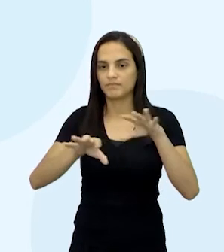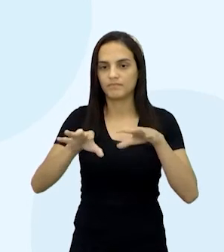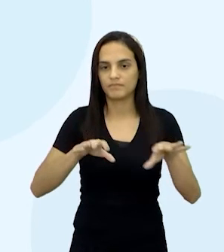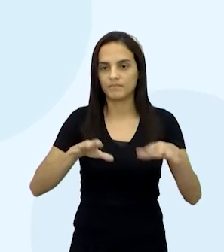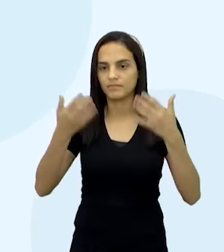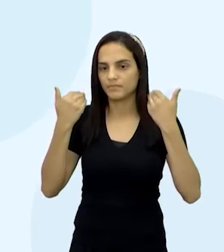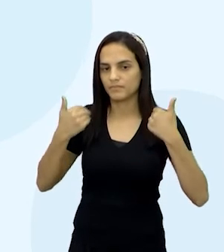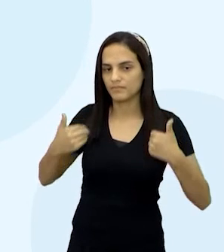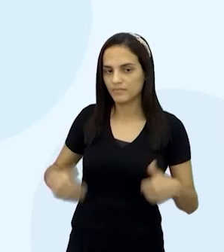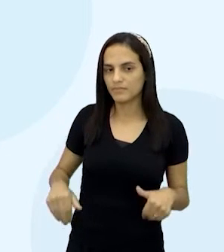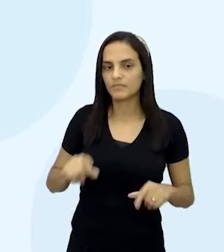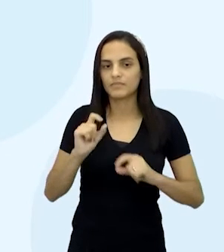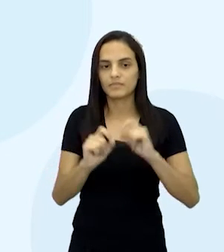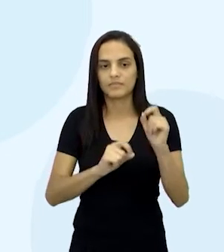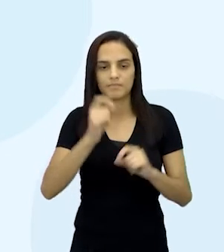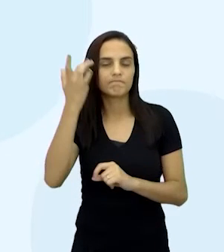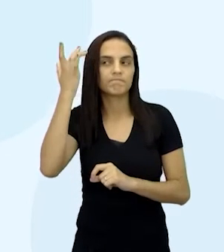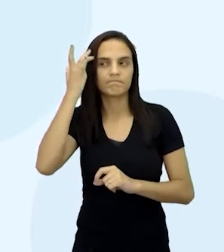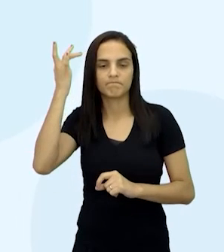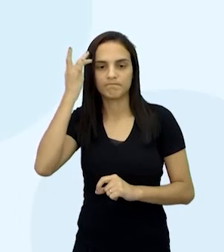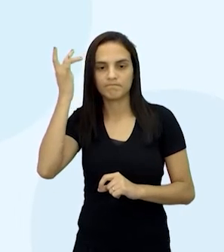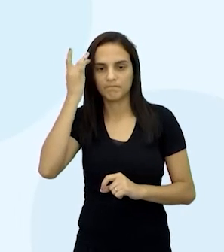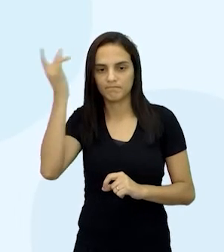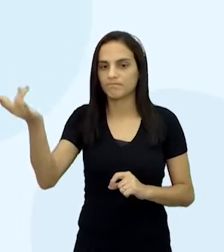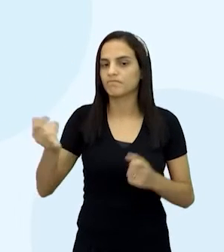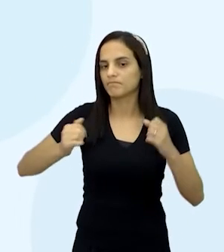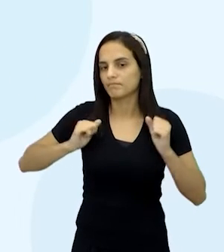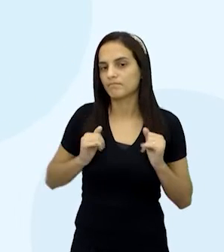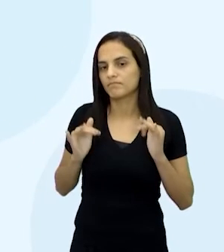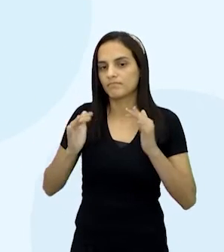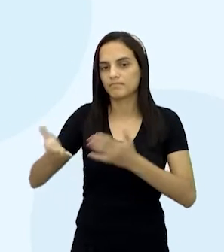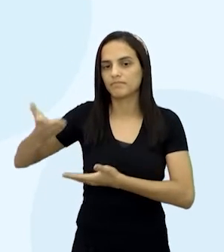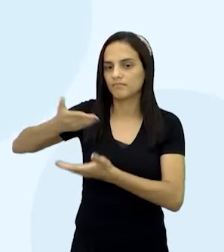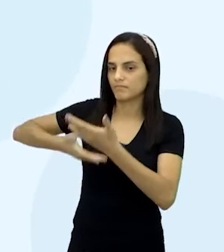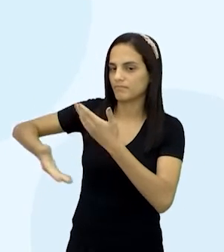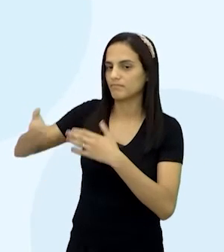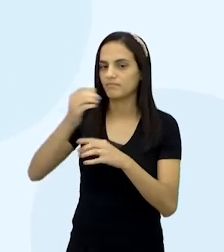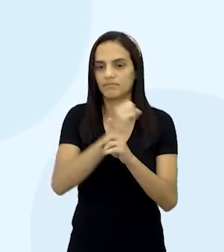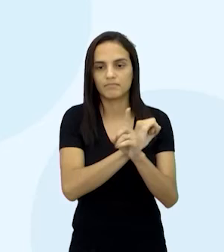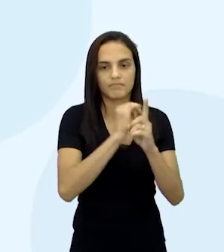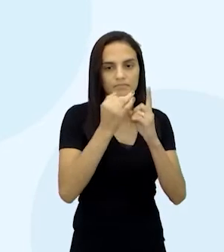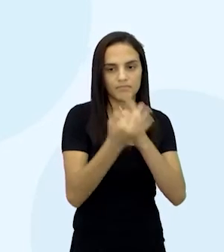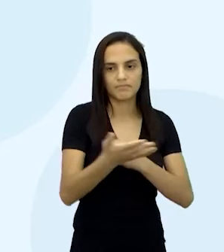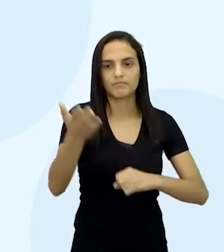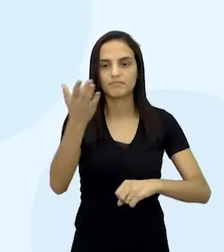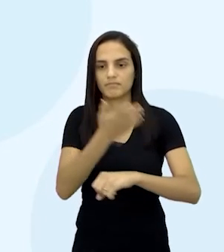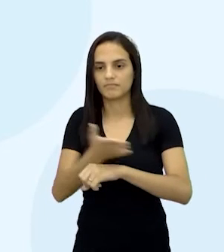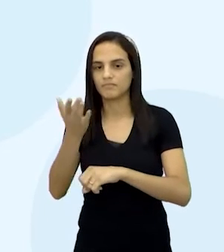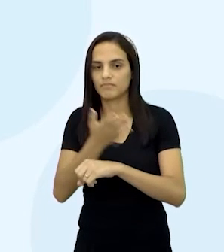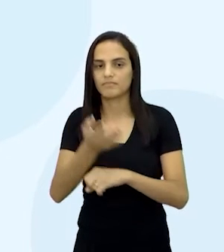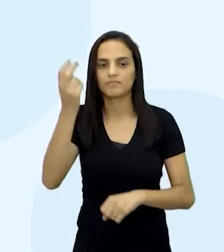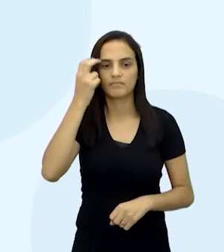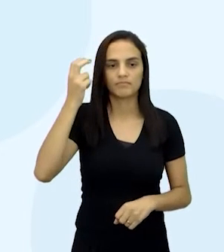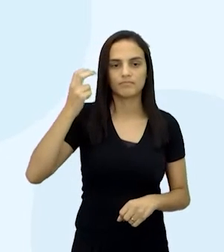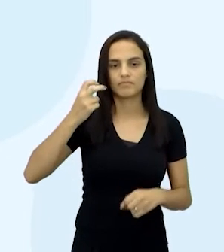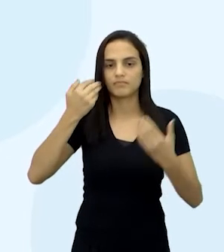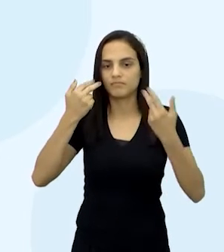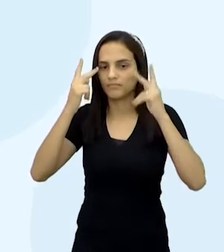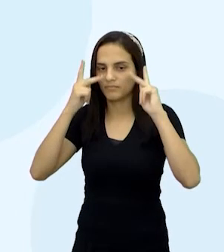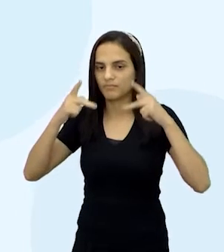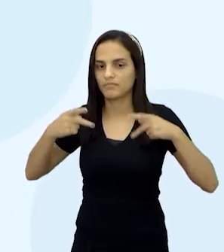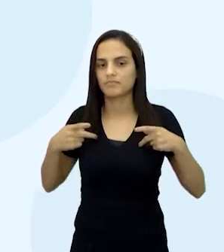movimentos corporais de forma consciente e intencional para interagir socialmente em práticas da